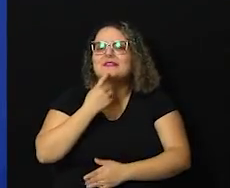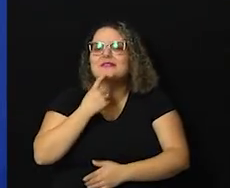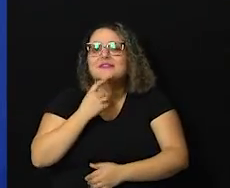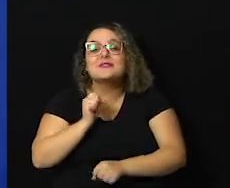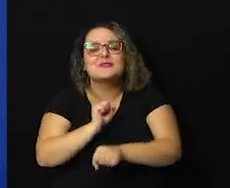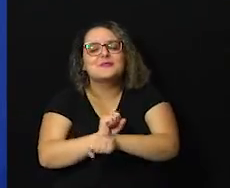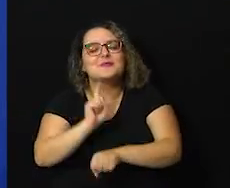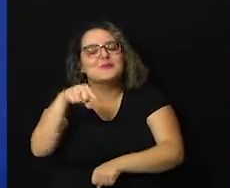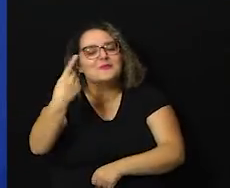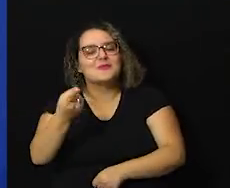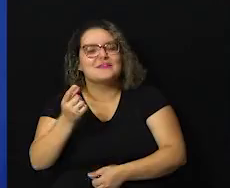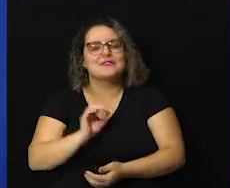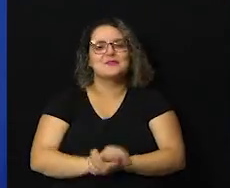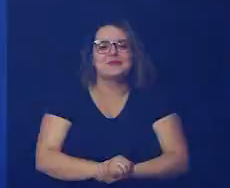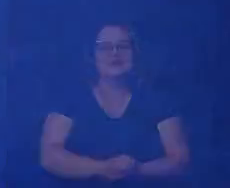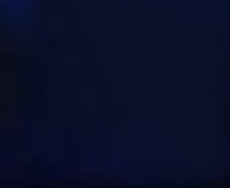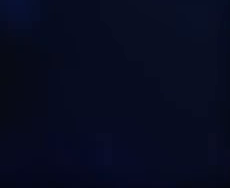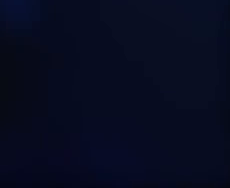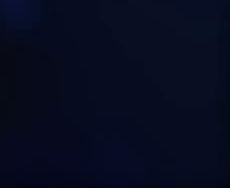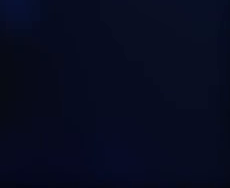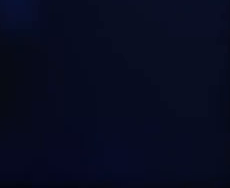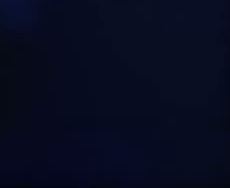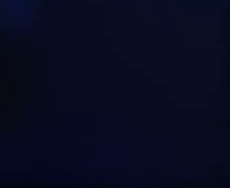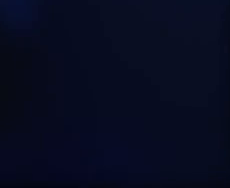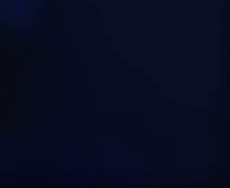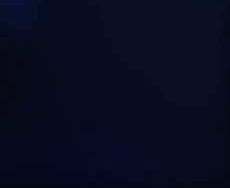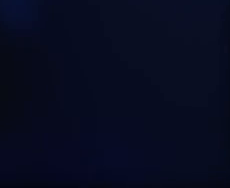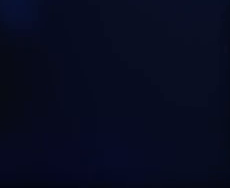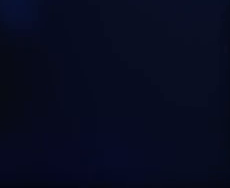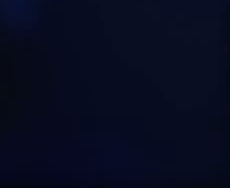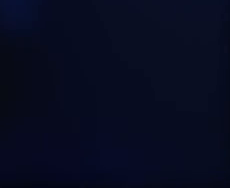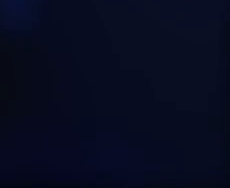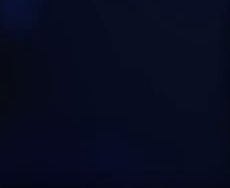e eu te espero até o próximo programa e